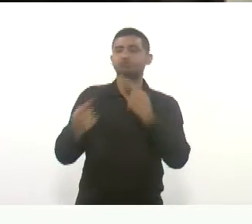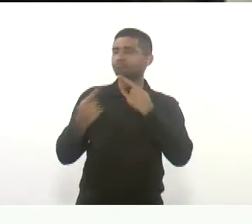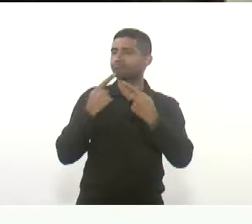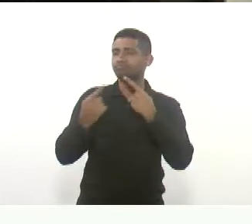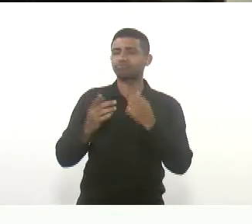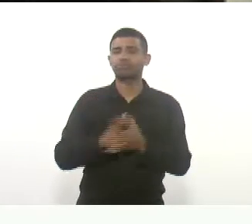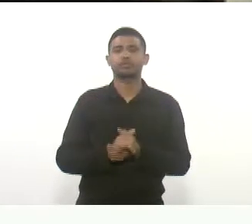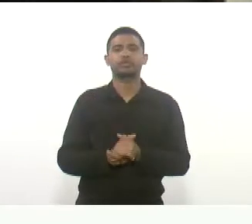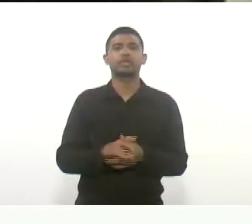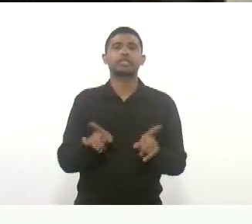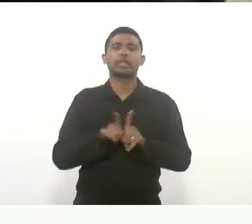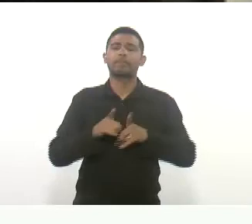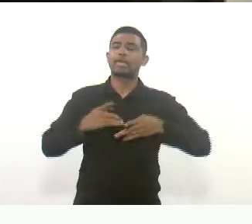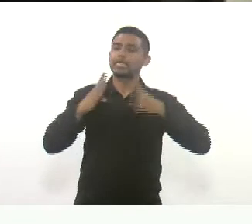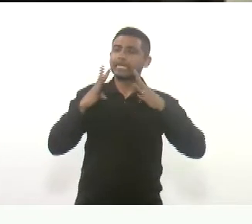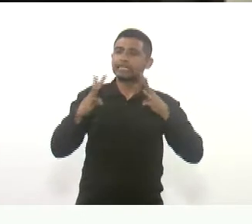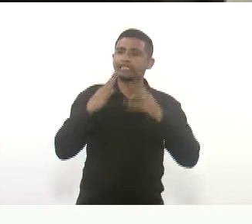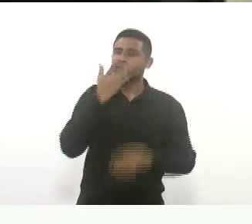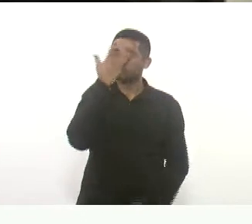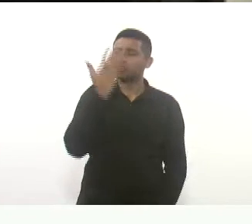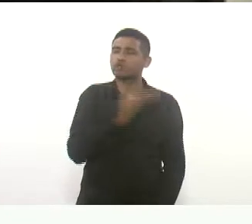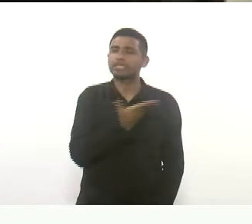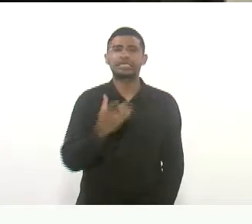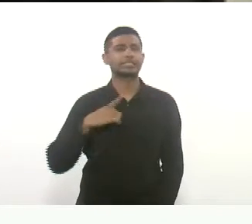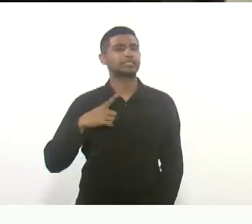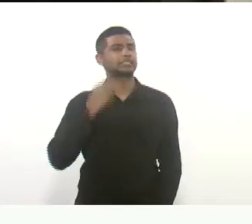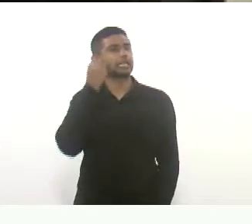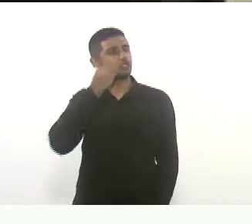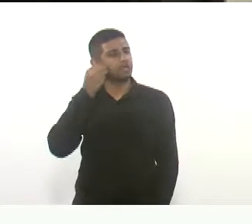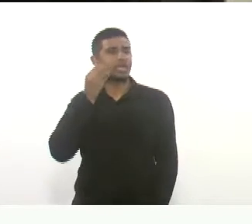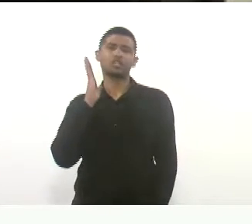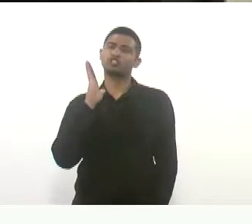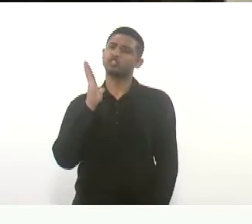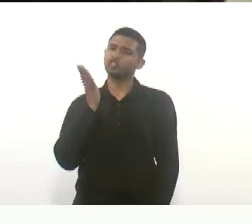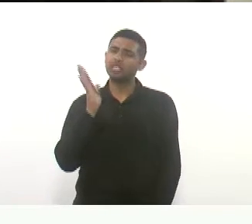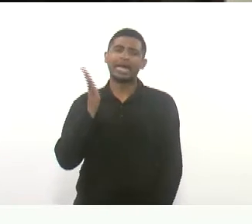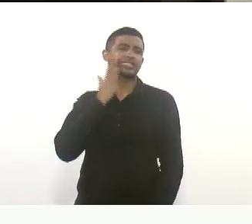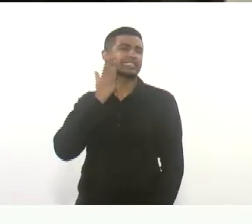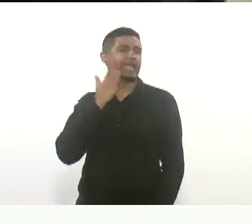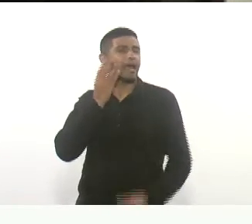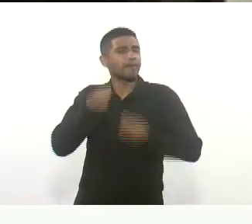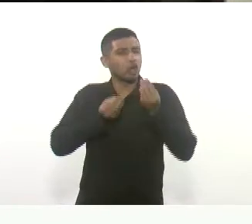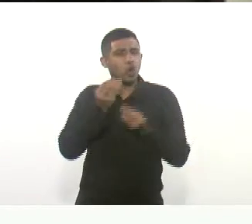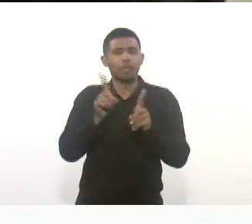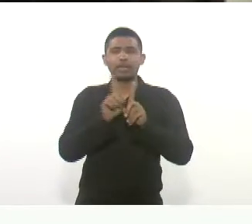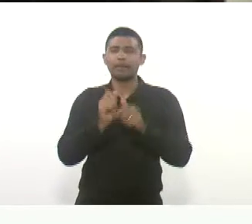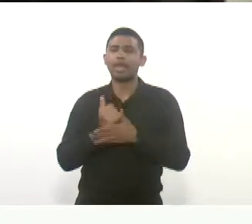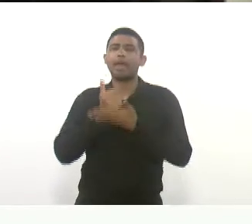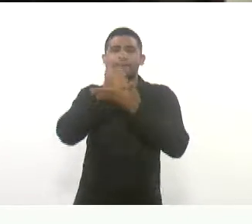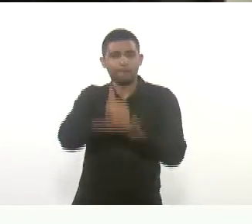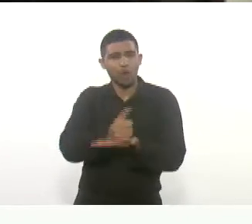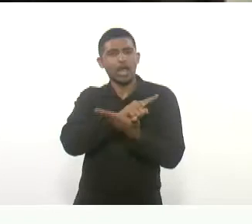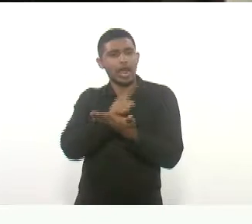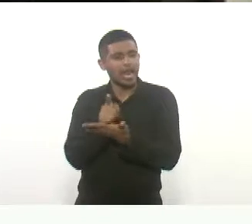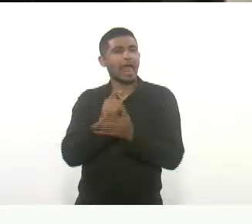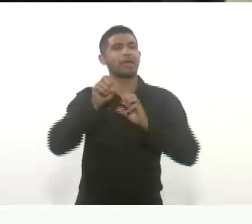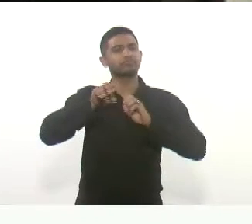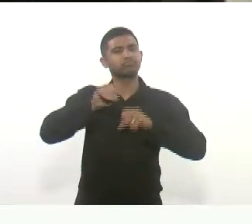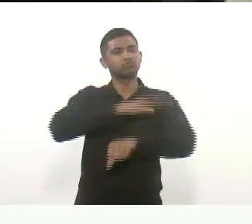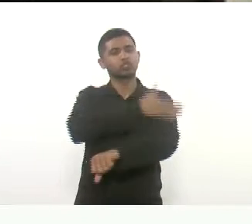gente escutar pessoas que tenham experiência, que já vivenciaram, que apoiam a educação em tempo integral, para que